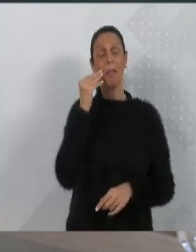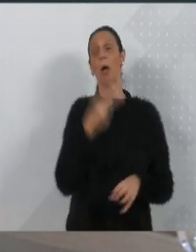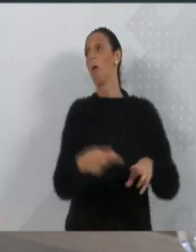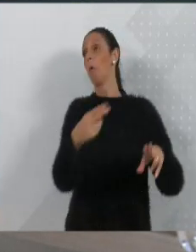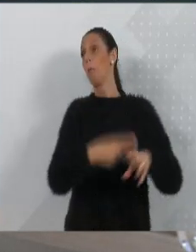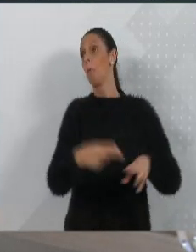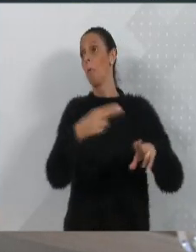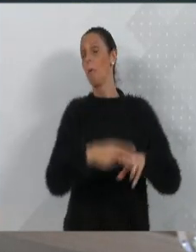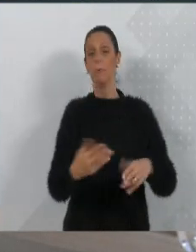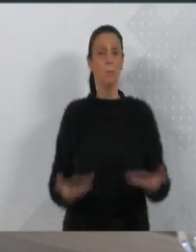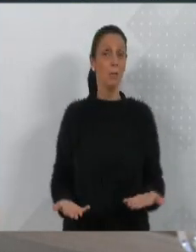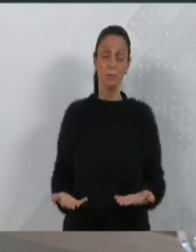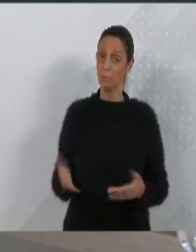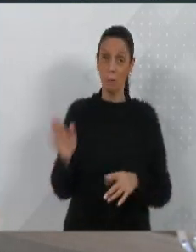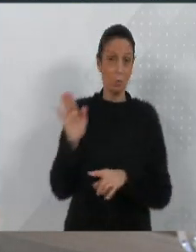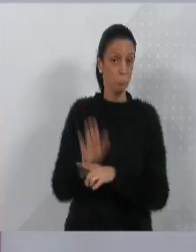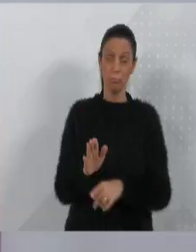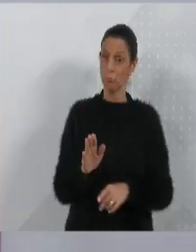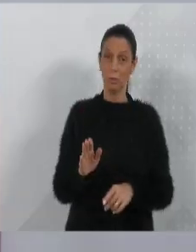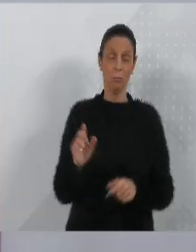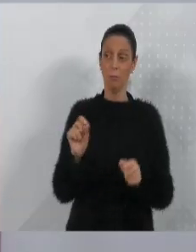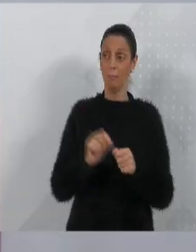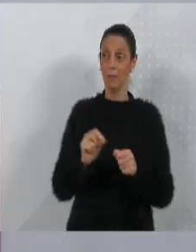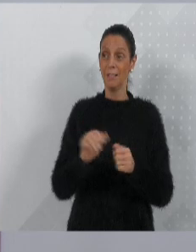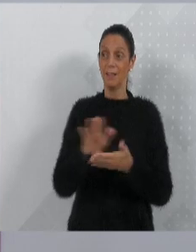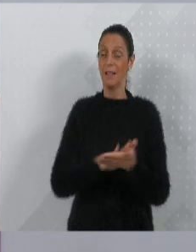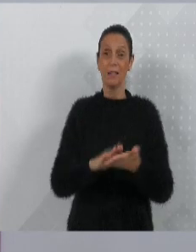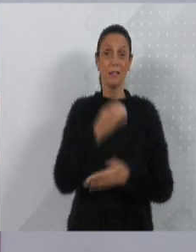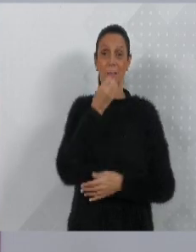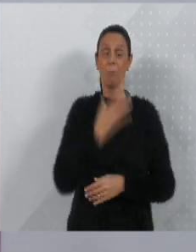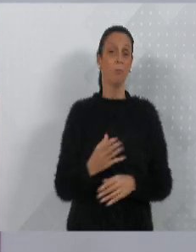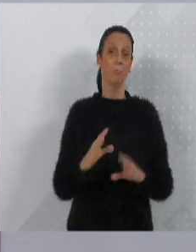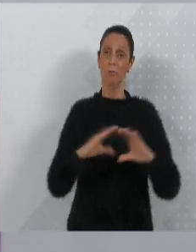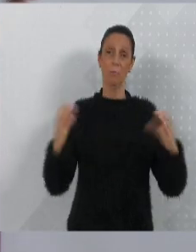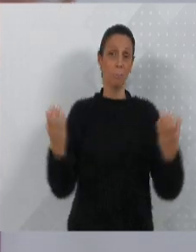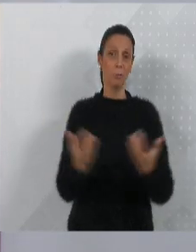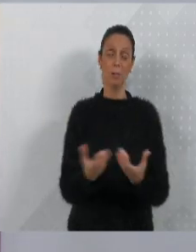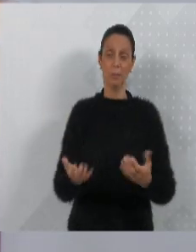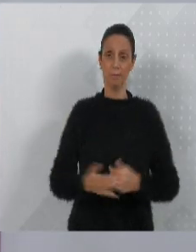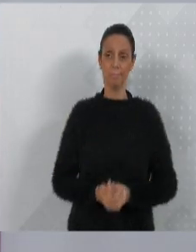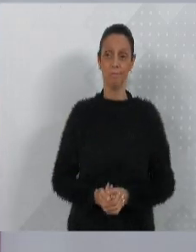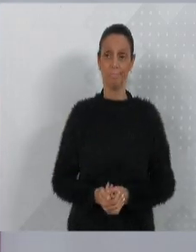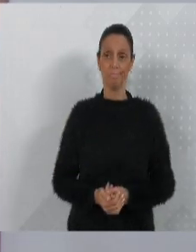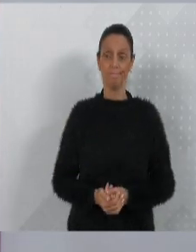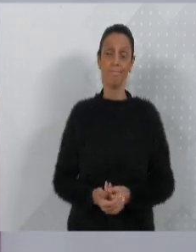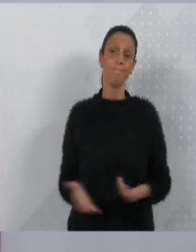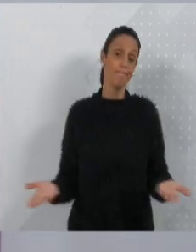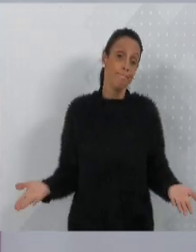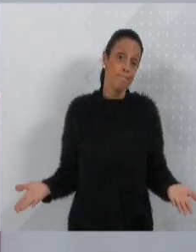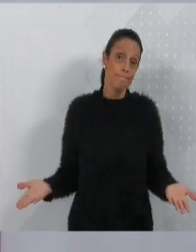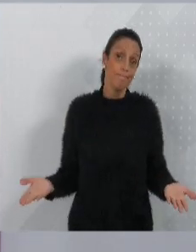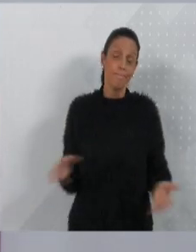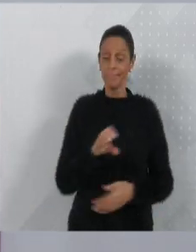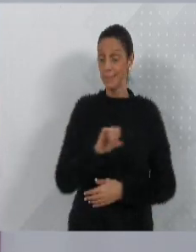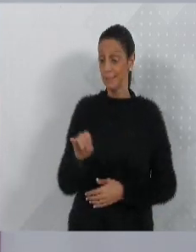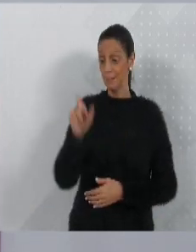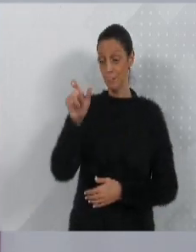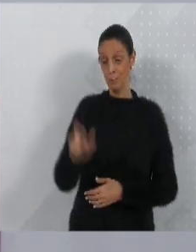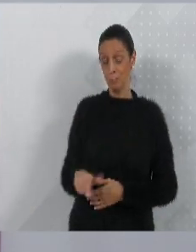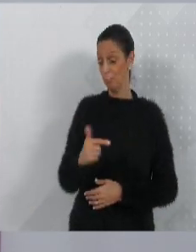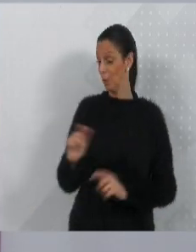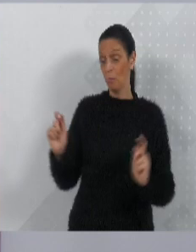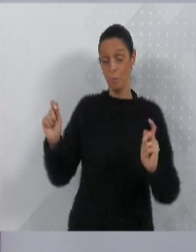paraa população de bem obrigado Vereador É como eu digo né quem não tem competência não estabelece senhor